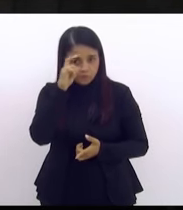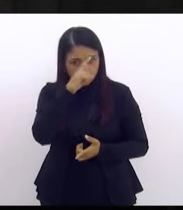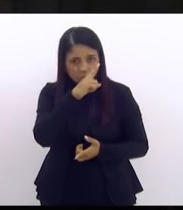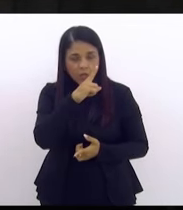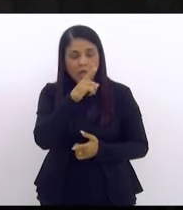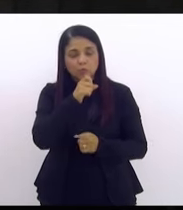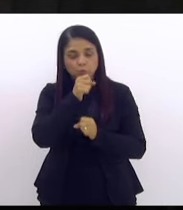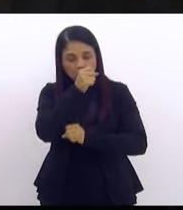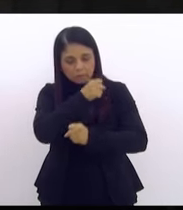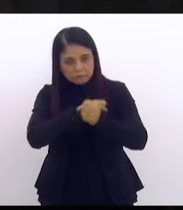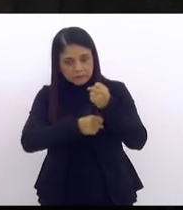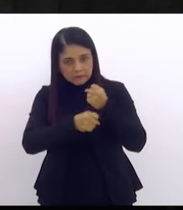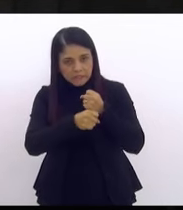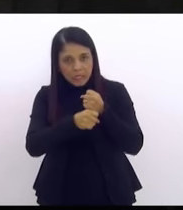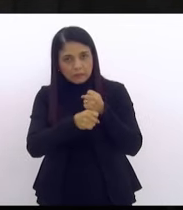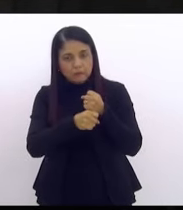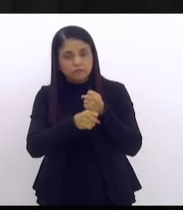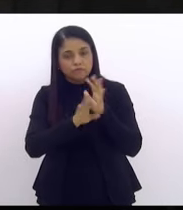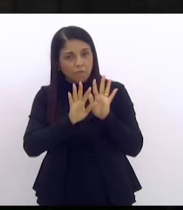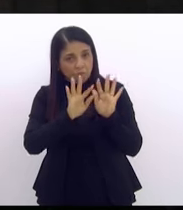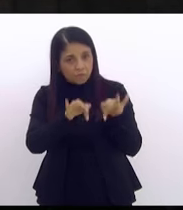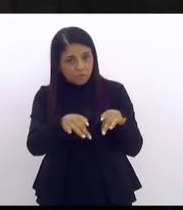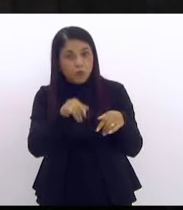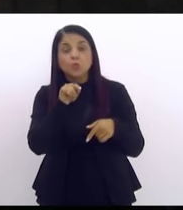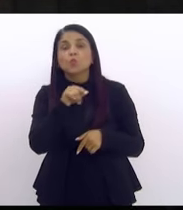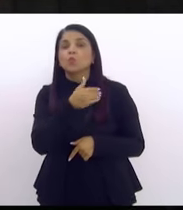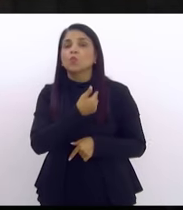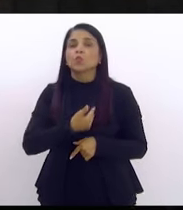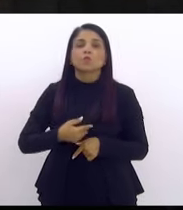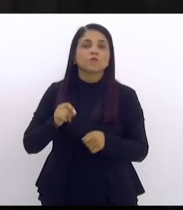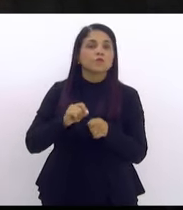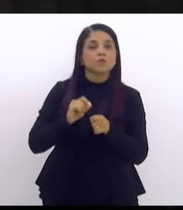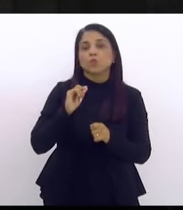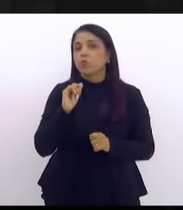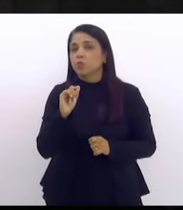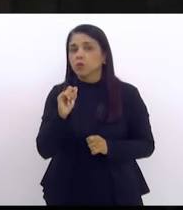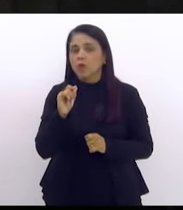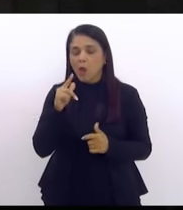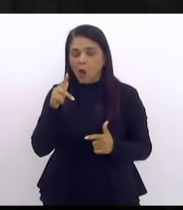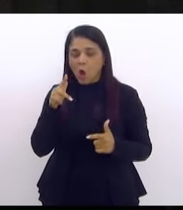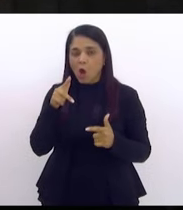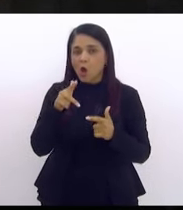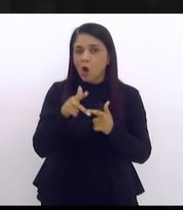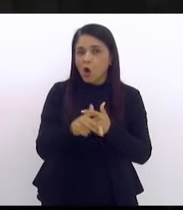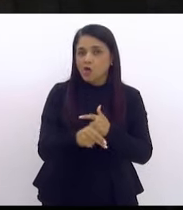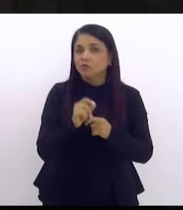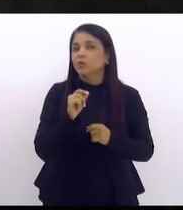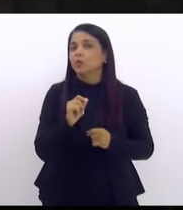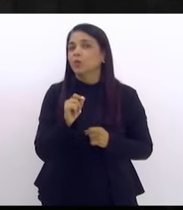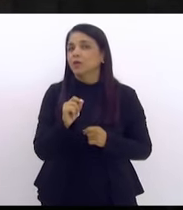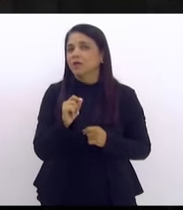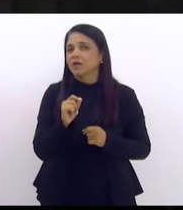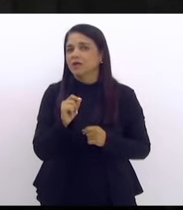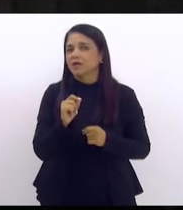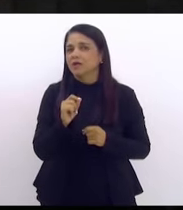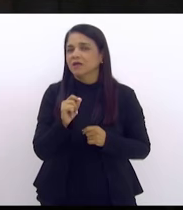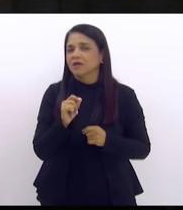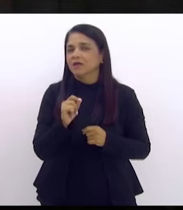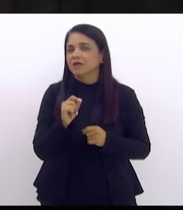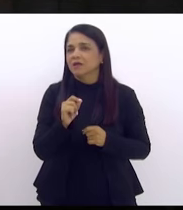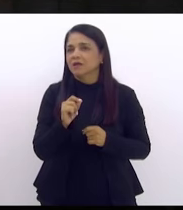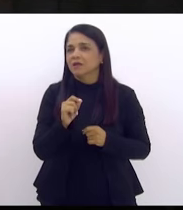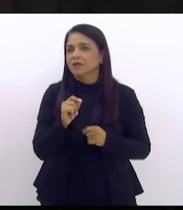passado, o que que o governador fez? Cortou, né,